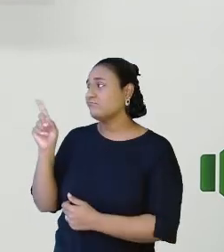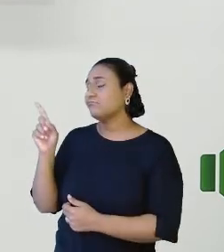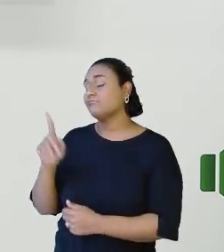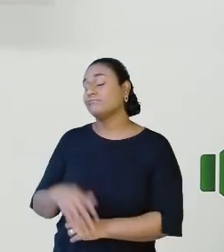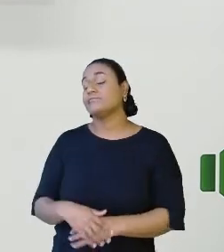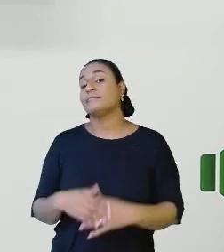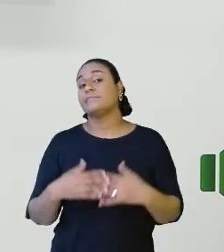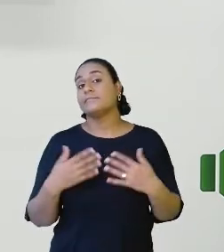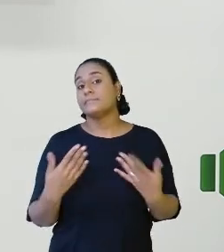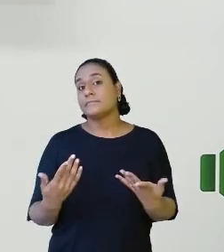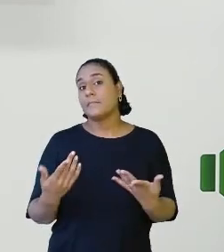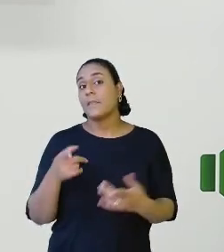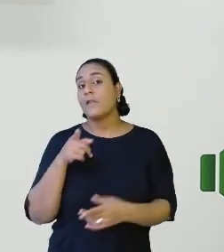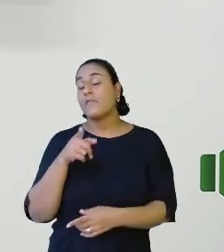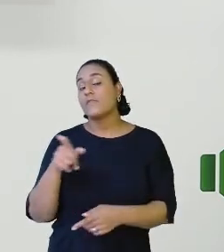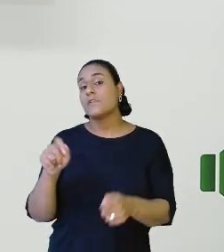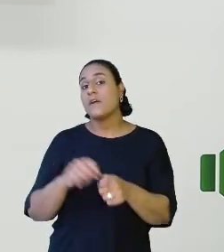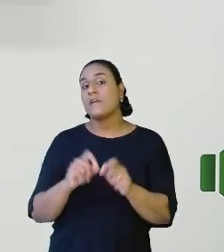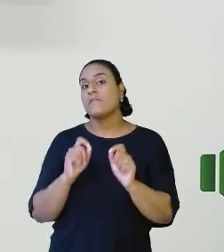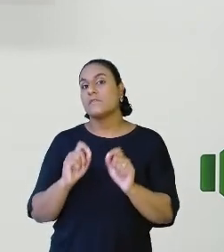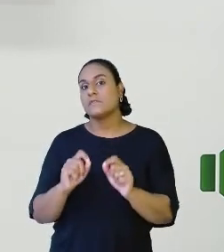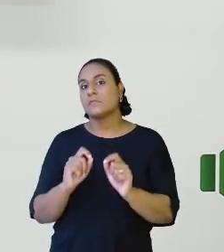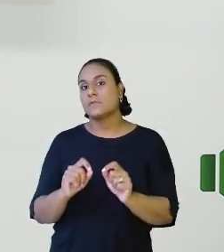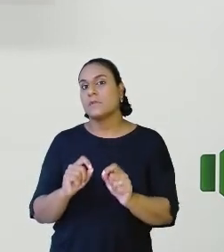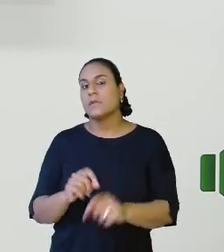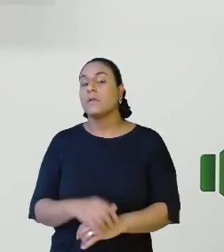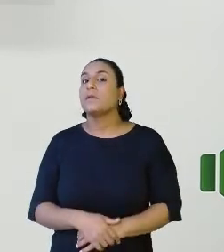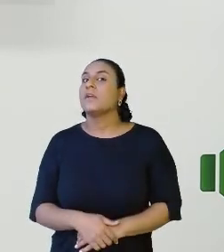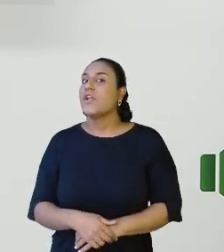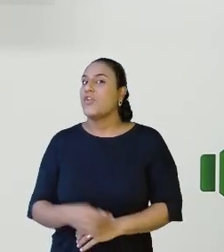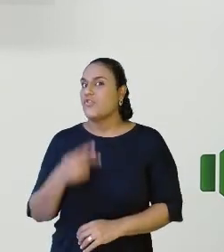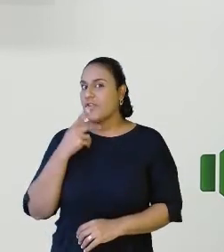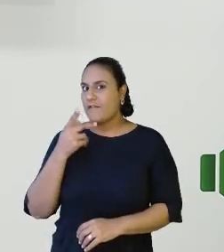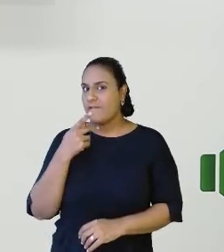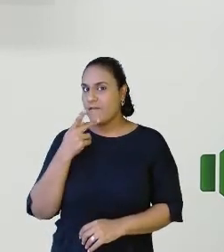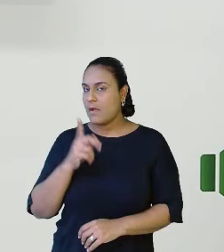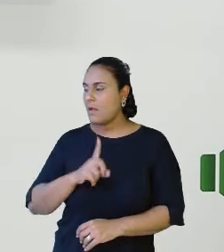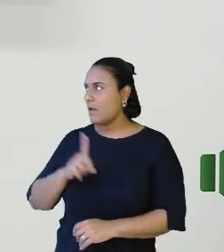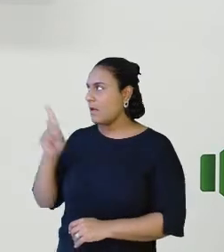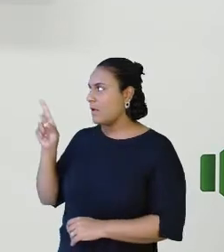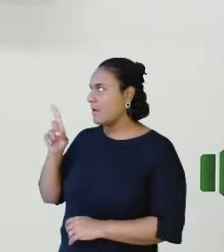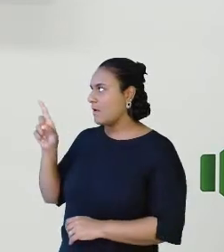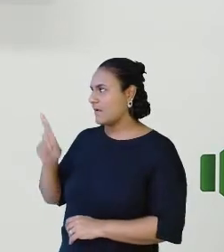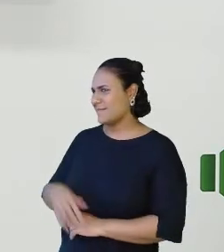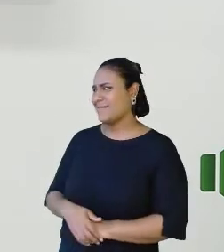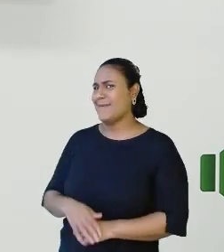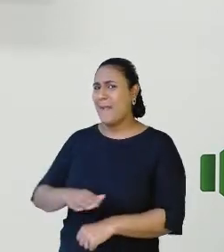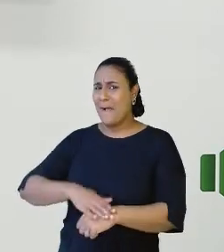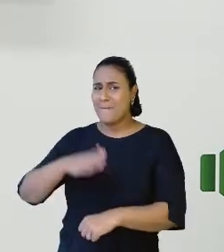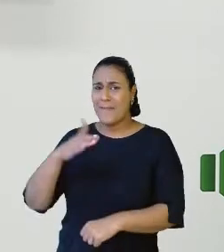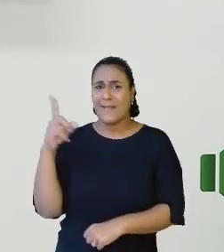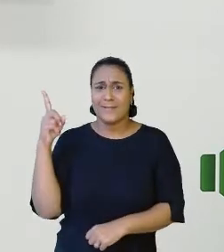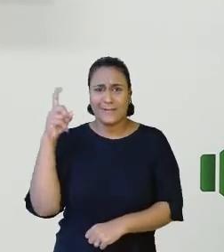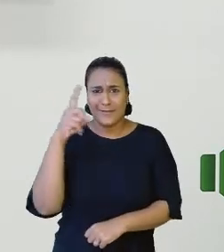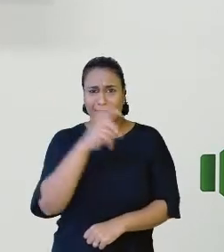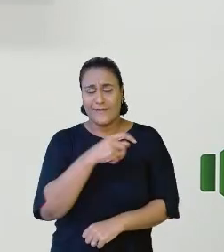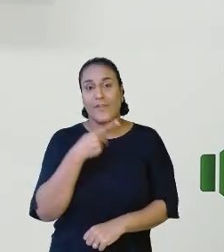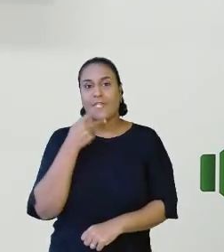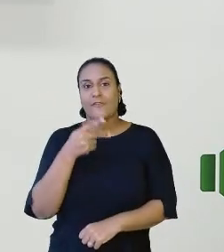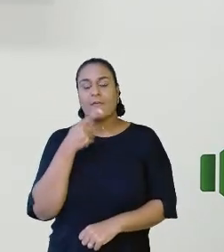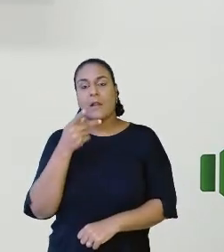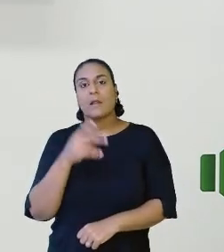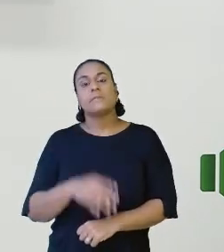você vai fazer o seguinte, agora vai ficar com vocês. Eu já disse aqui, ó, o meu que é mais difícil.